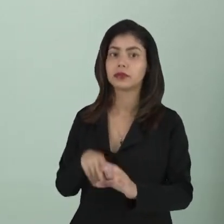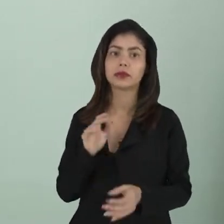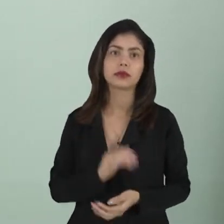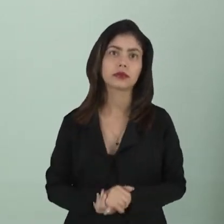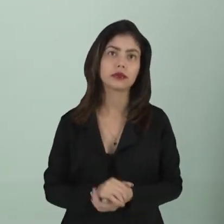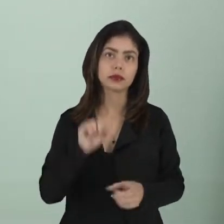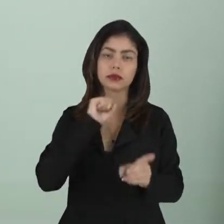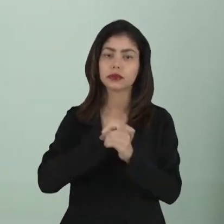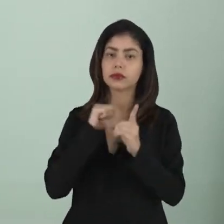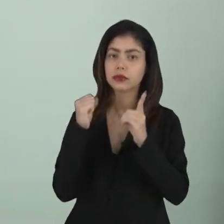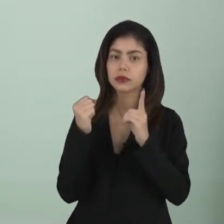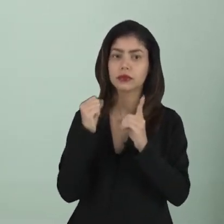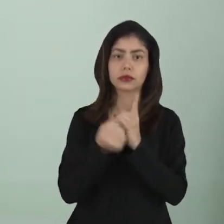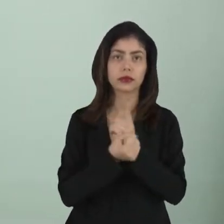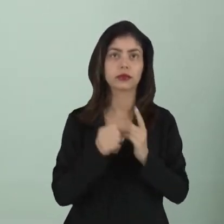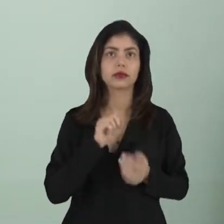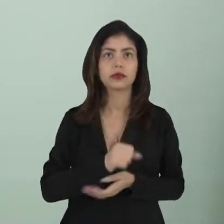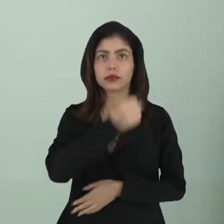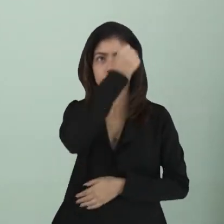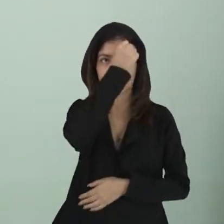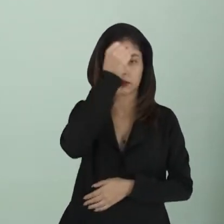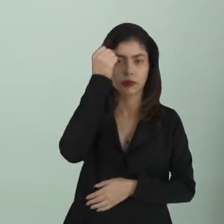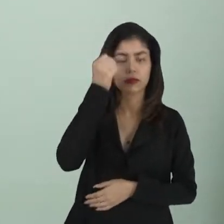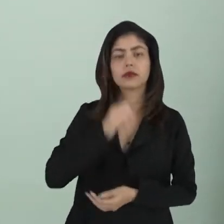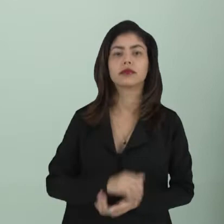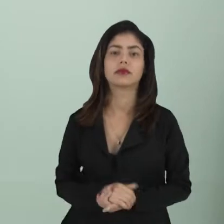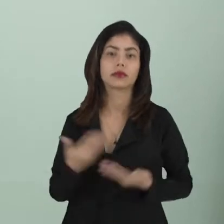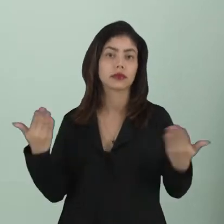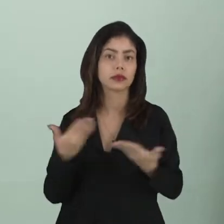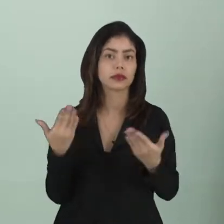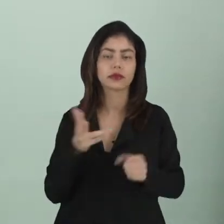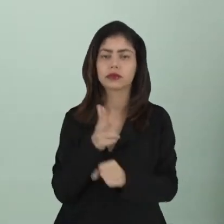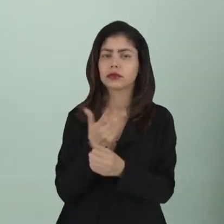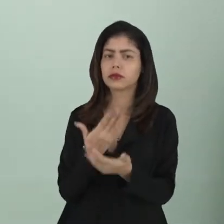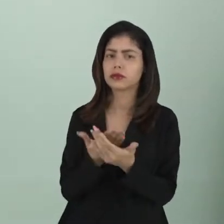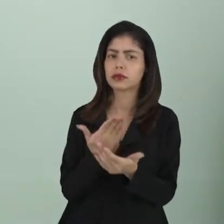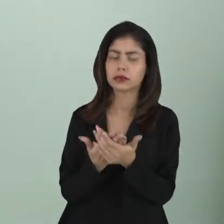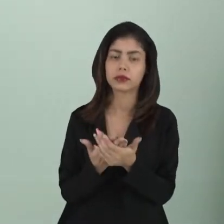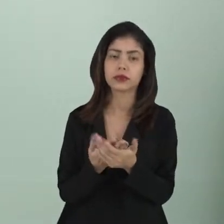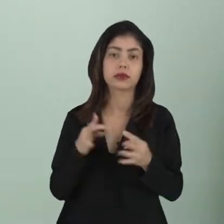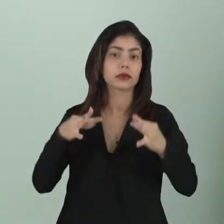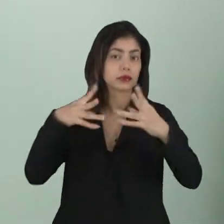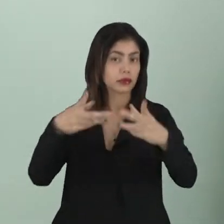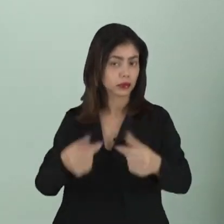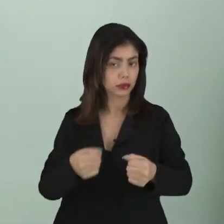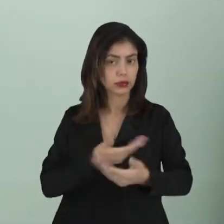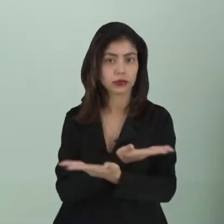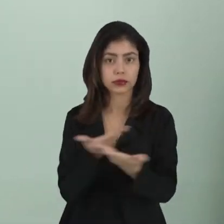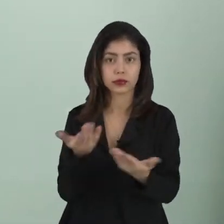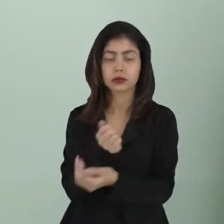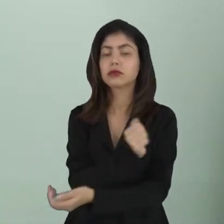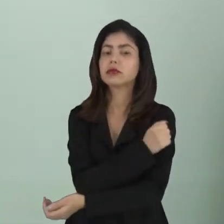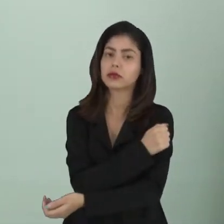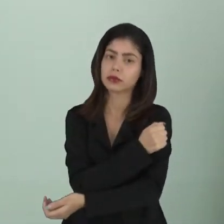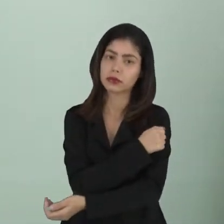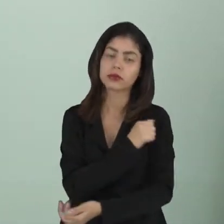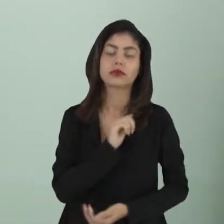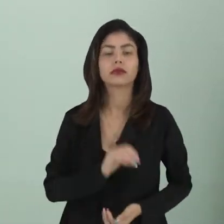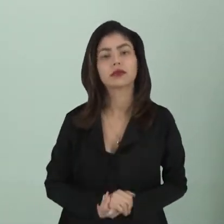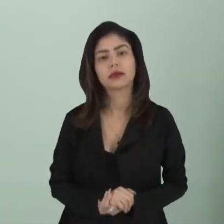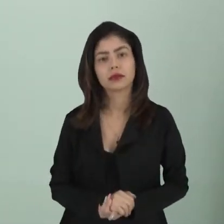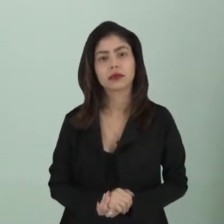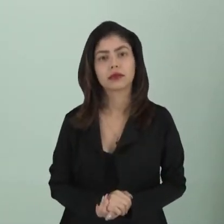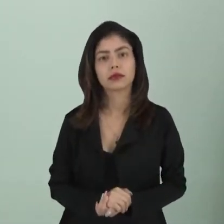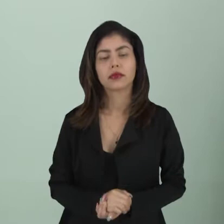curricular Sociologia. Esta videoaula, ela está destinada principalmente a todos aqueles alunos e alunas